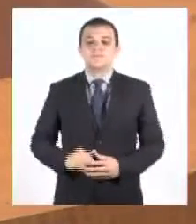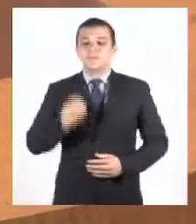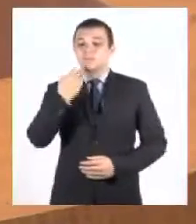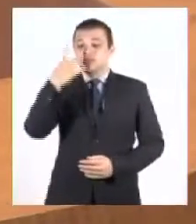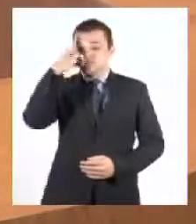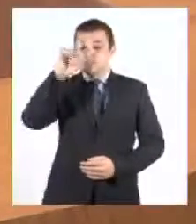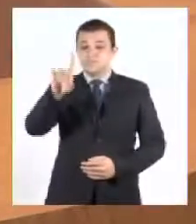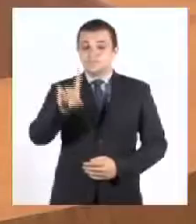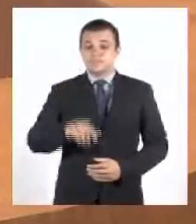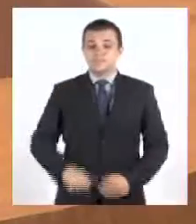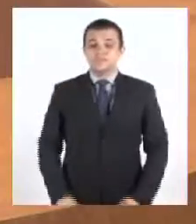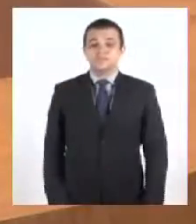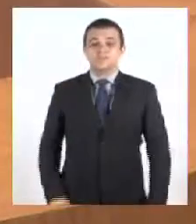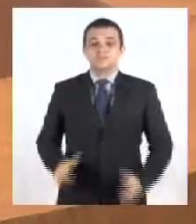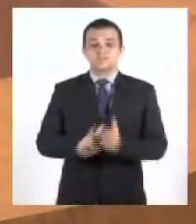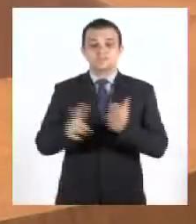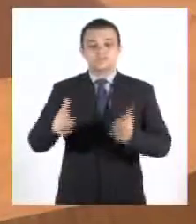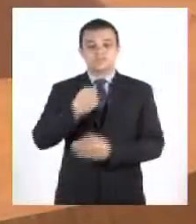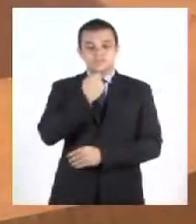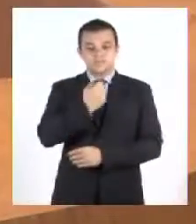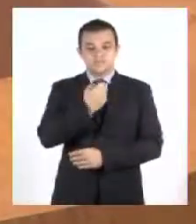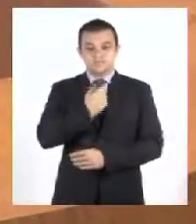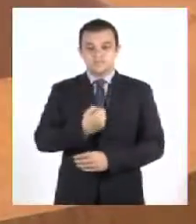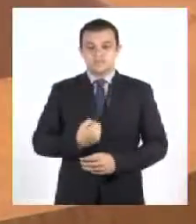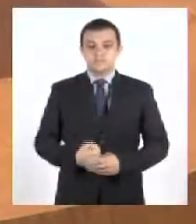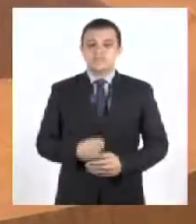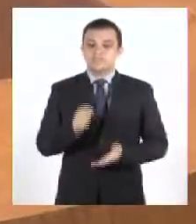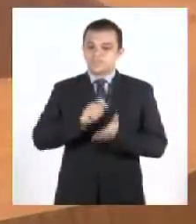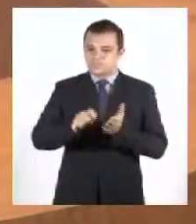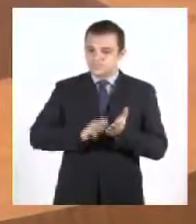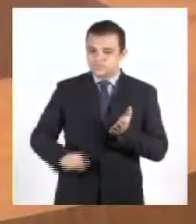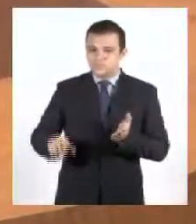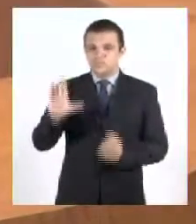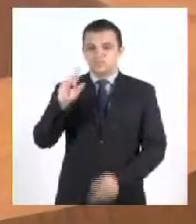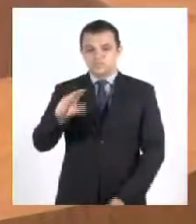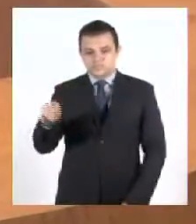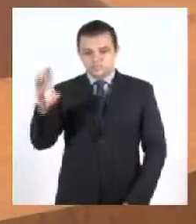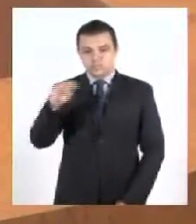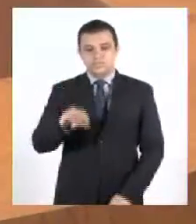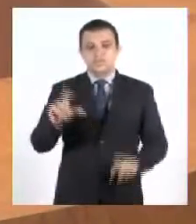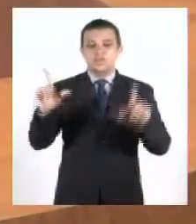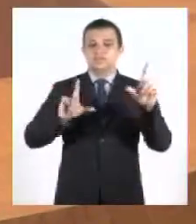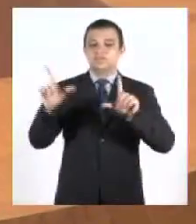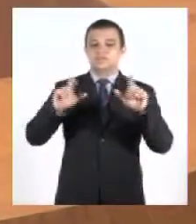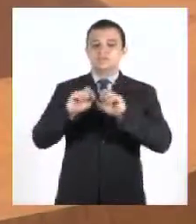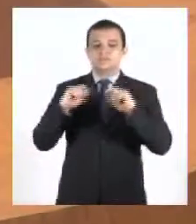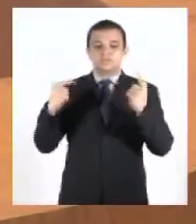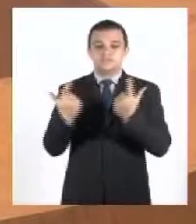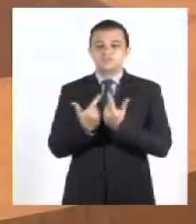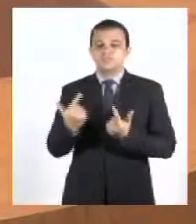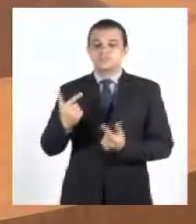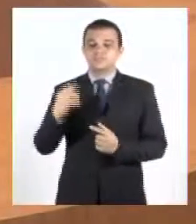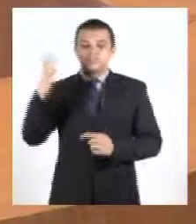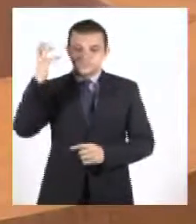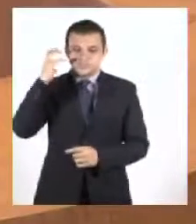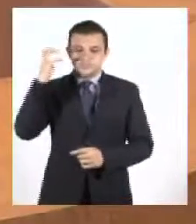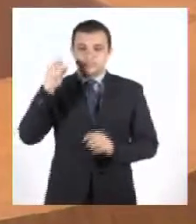dia à imprensa escrita, falada, TV Assembleia, Rádio Assembleia.